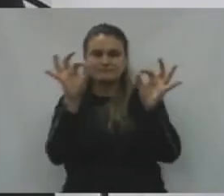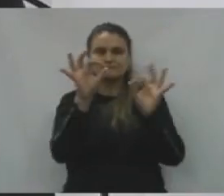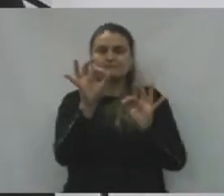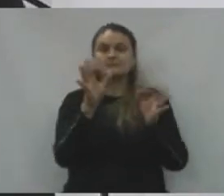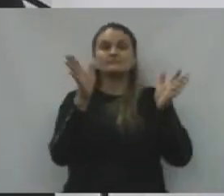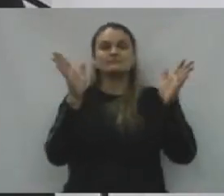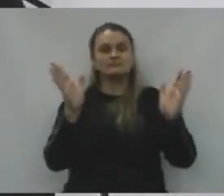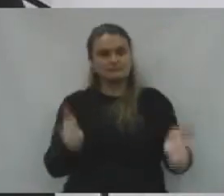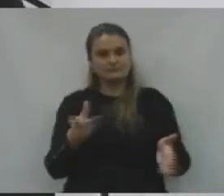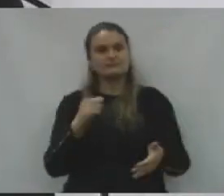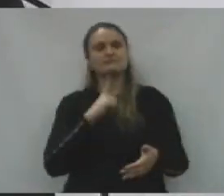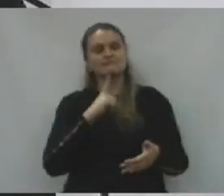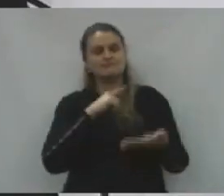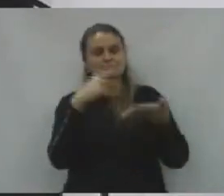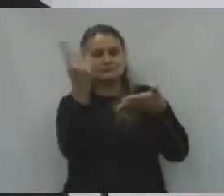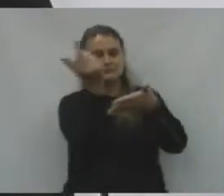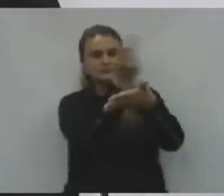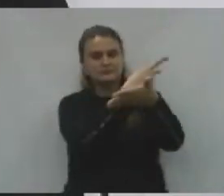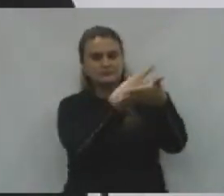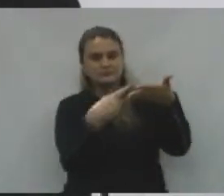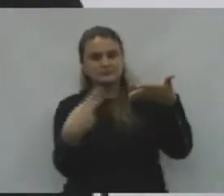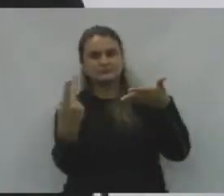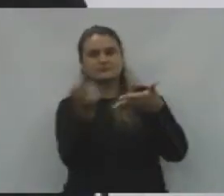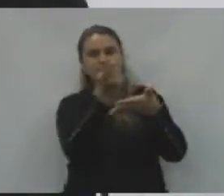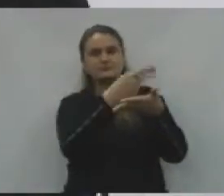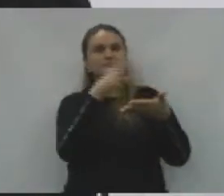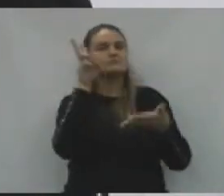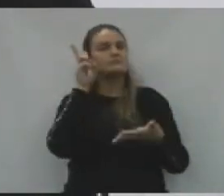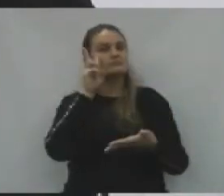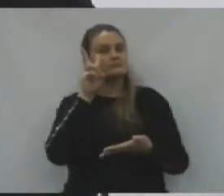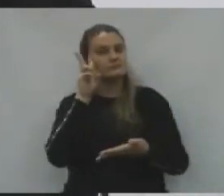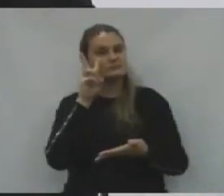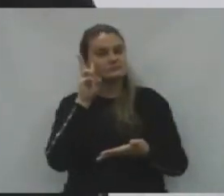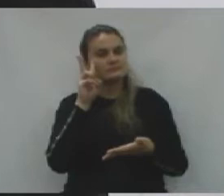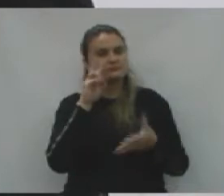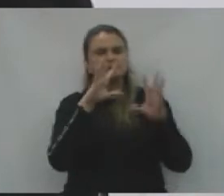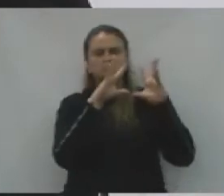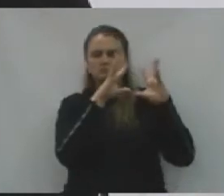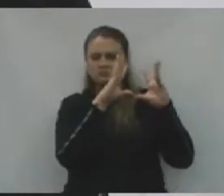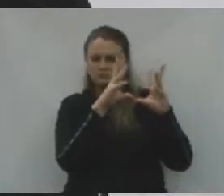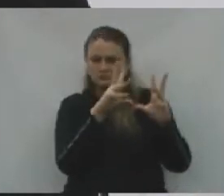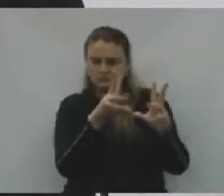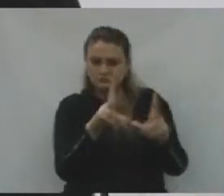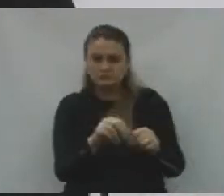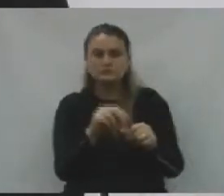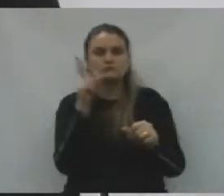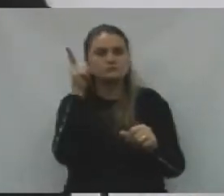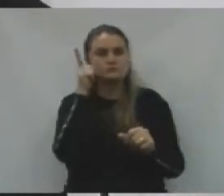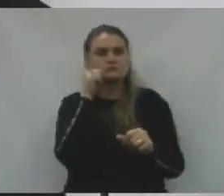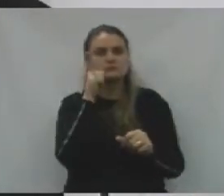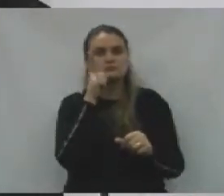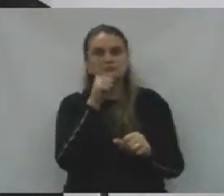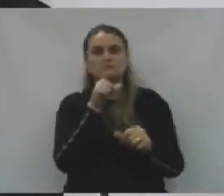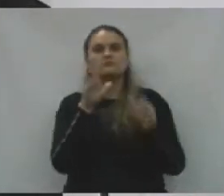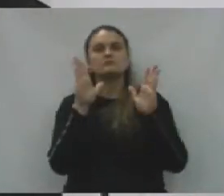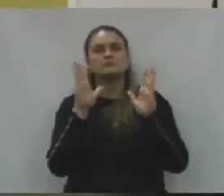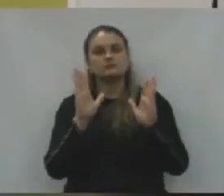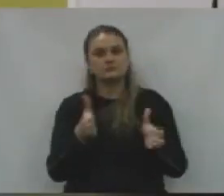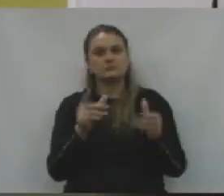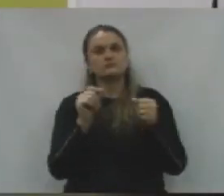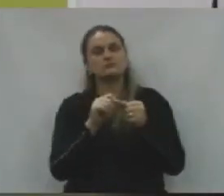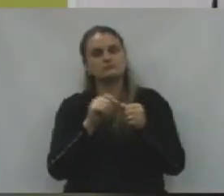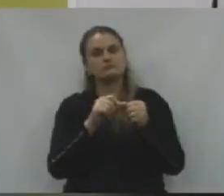Cineluz. E hoje, refeito todo esse acervo documental, histórico, todas as plantas, nós conseguimos